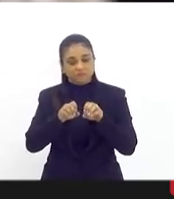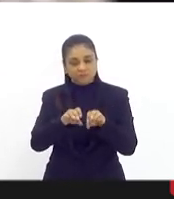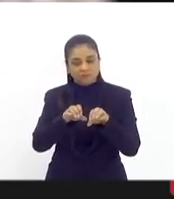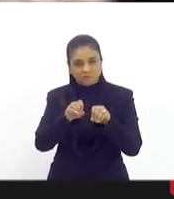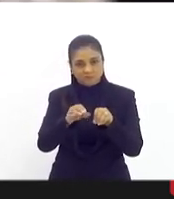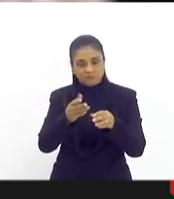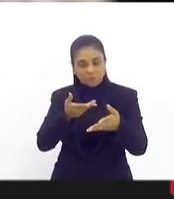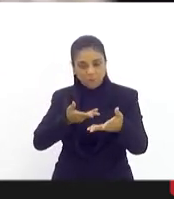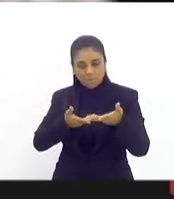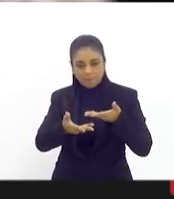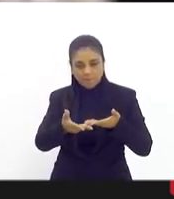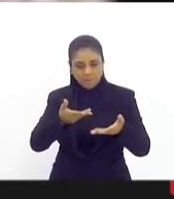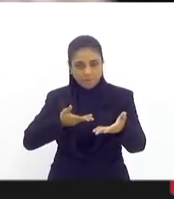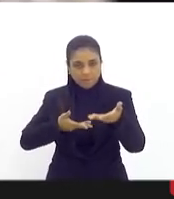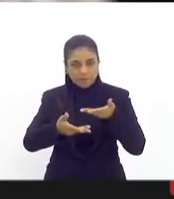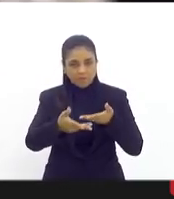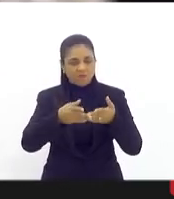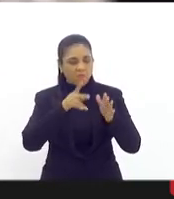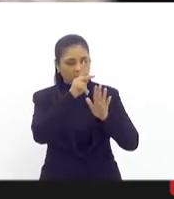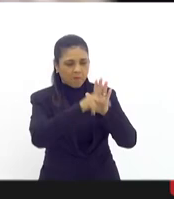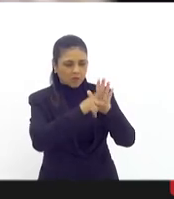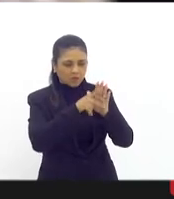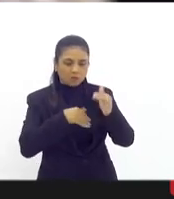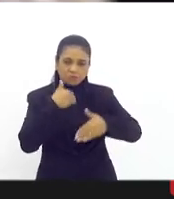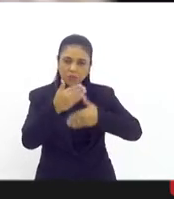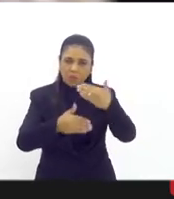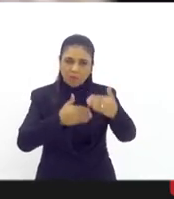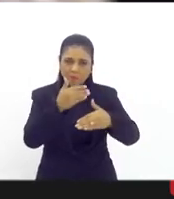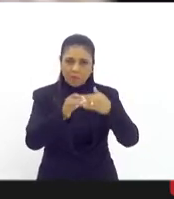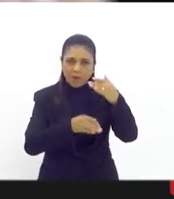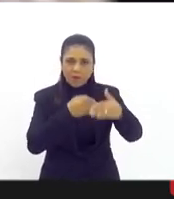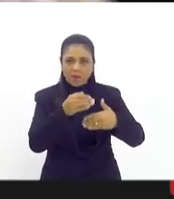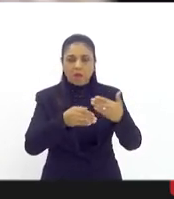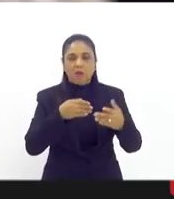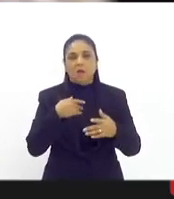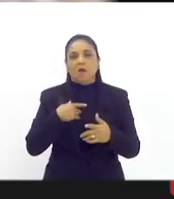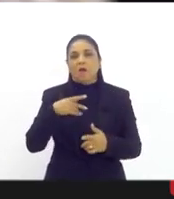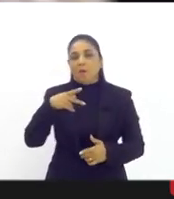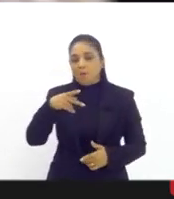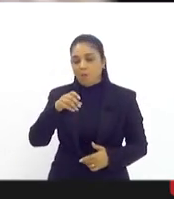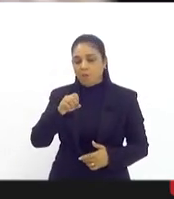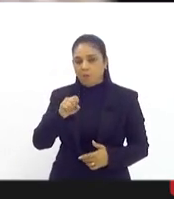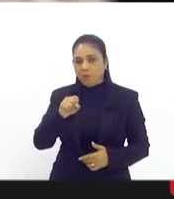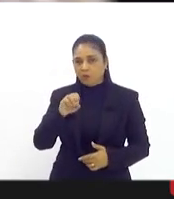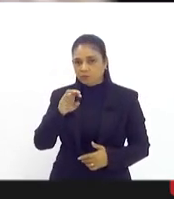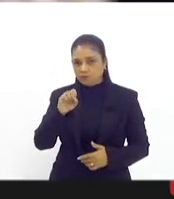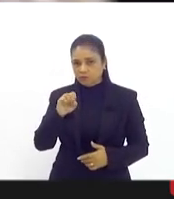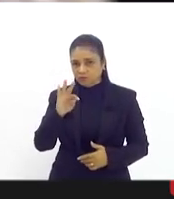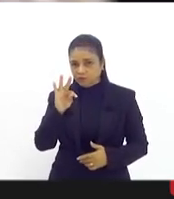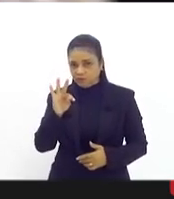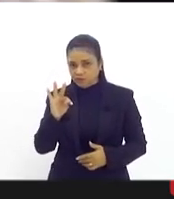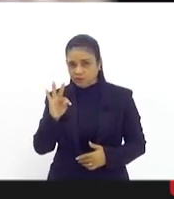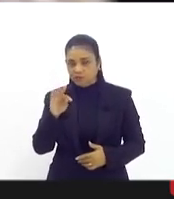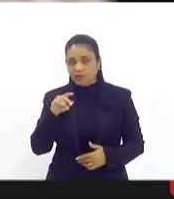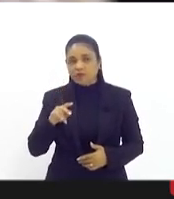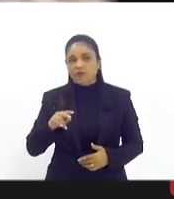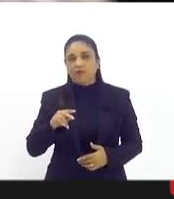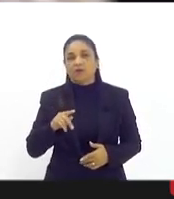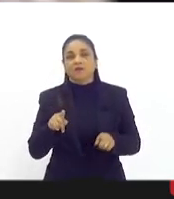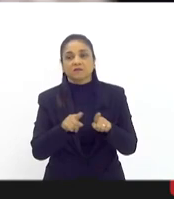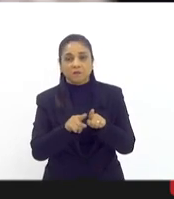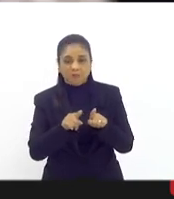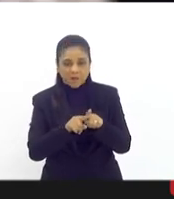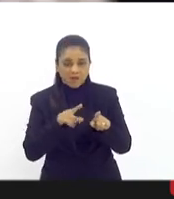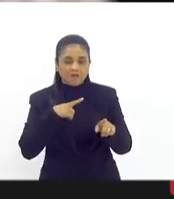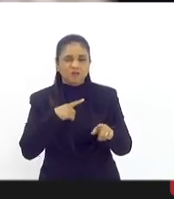há bastante tempo. Nós temos vários projetos em andamento, inclusive o podcast do Vero, que eu recomendo vocês a procurarem, né? O podcast do Vero é